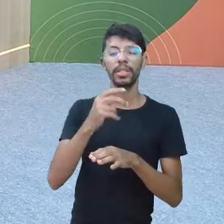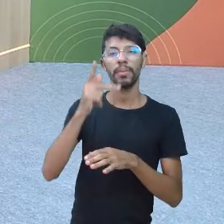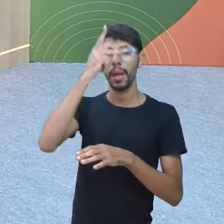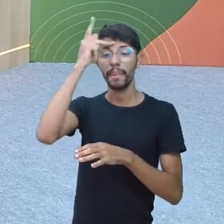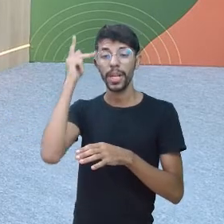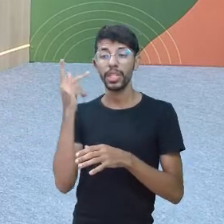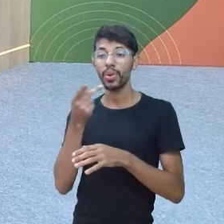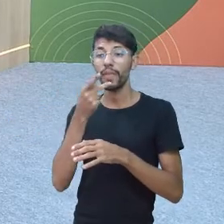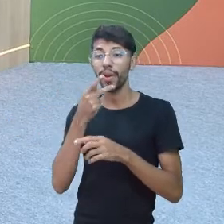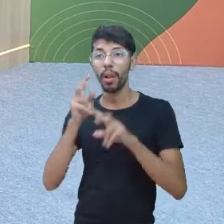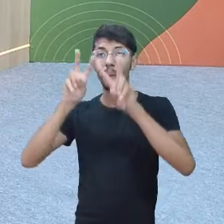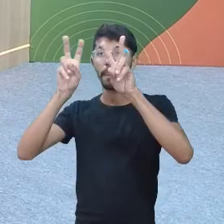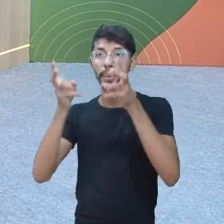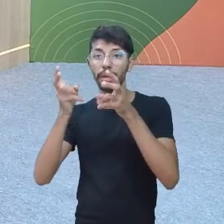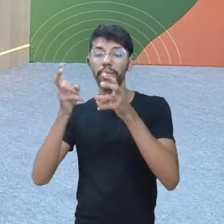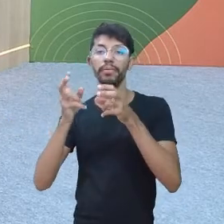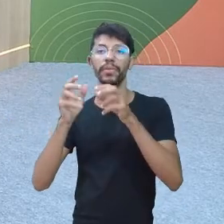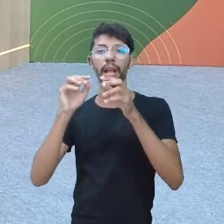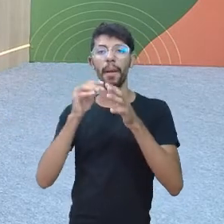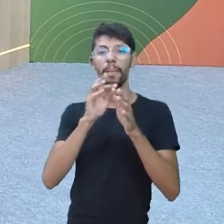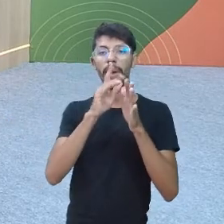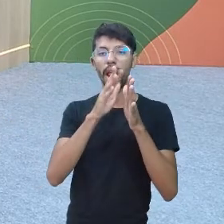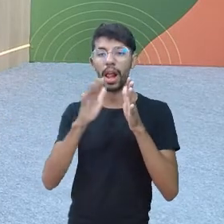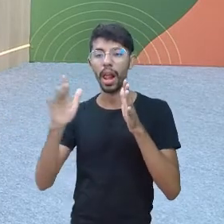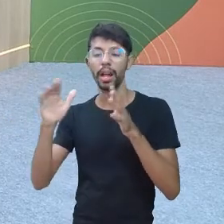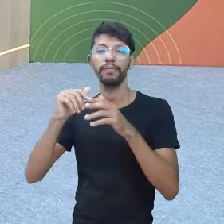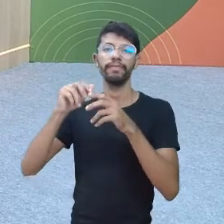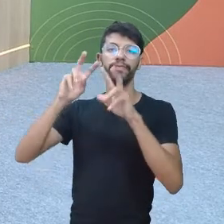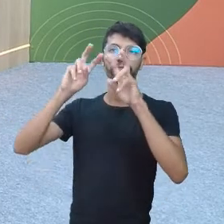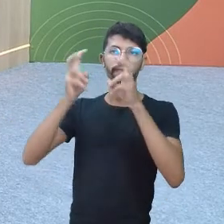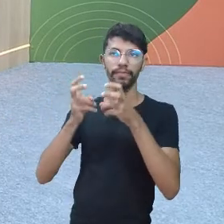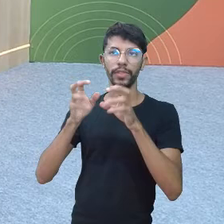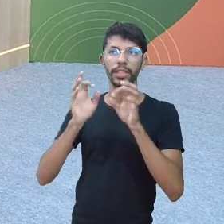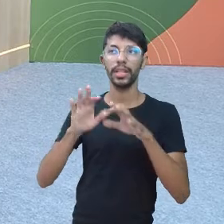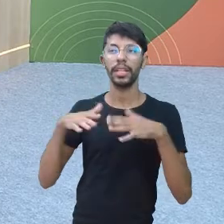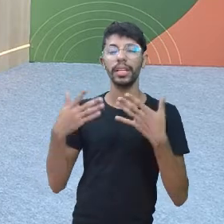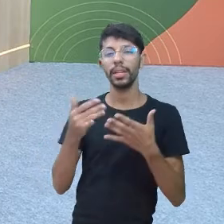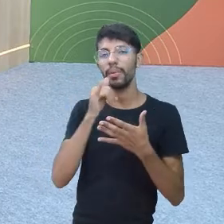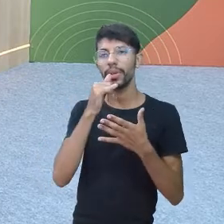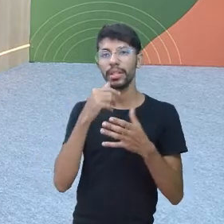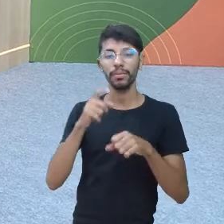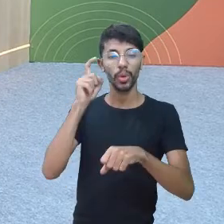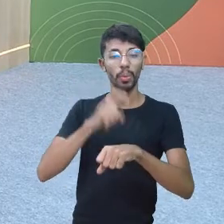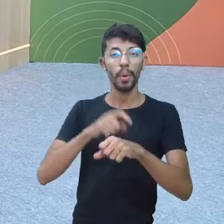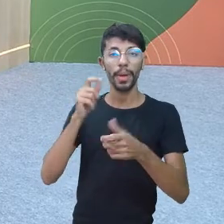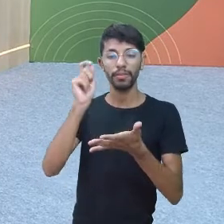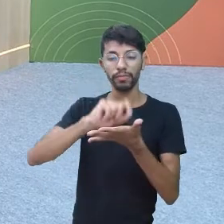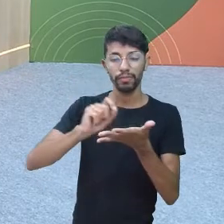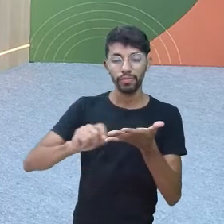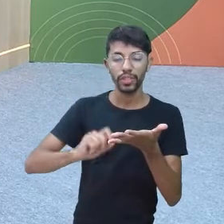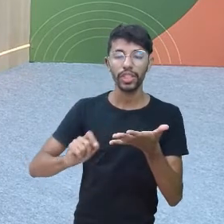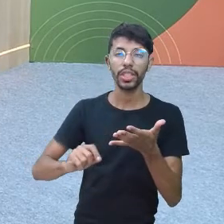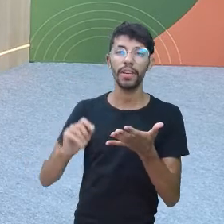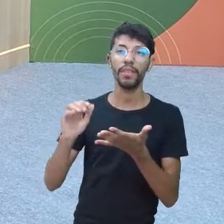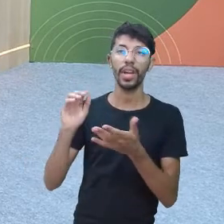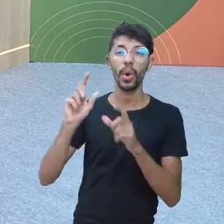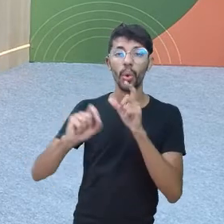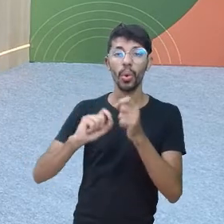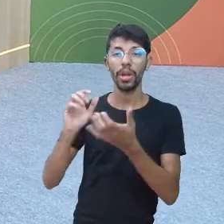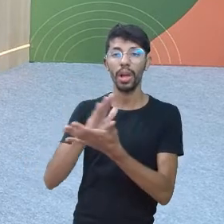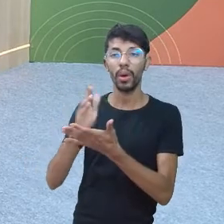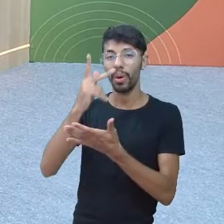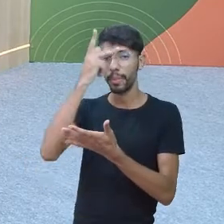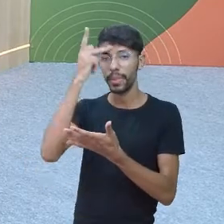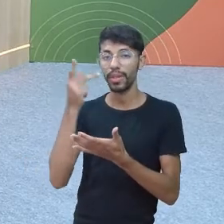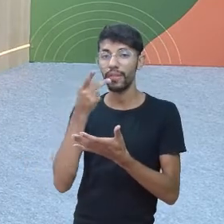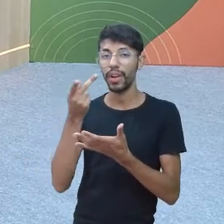desse fulano. Então, o discurso direto é essa objetividade na hora de transcrever o que alguém disse em alguma